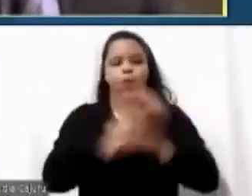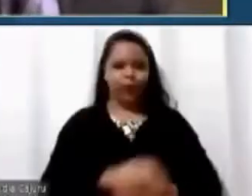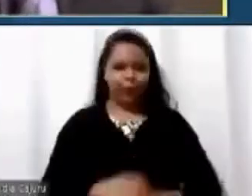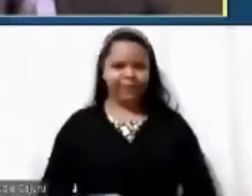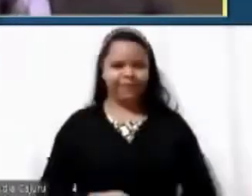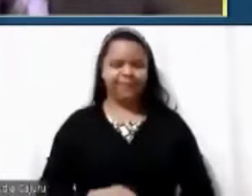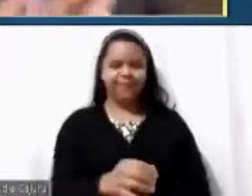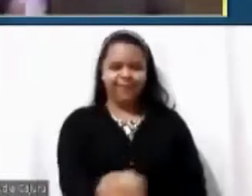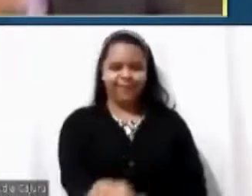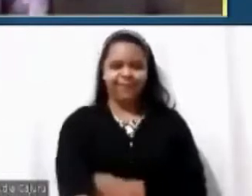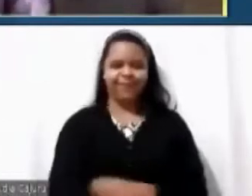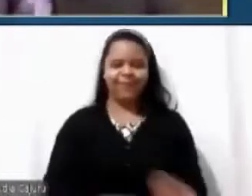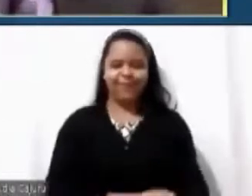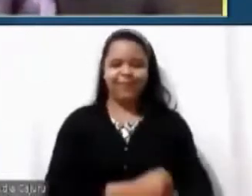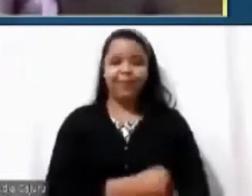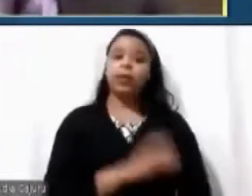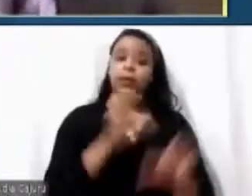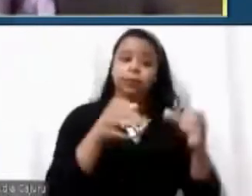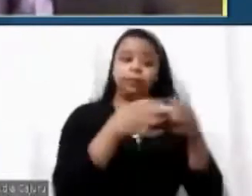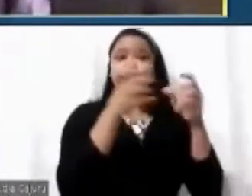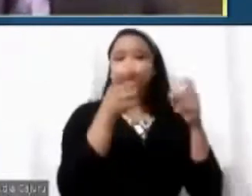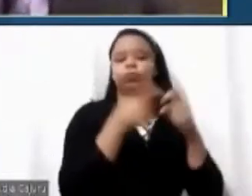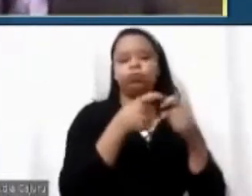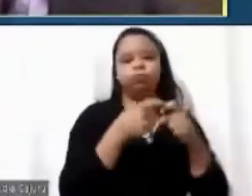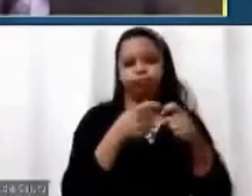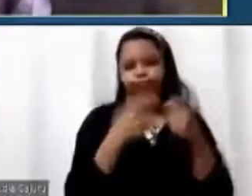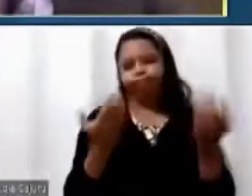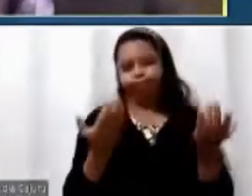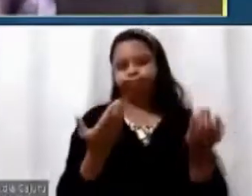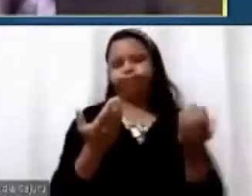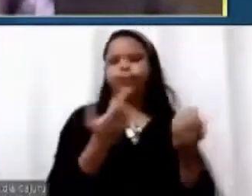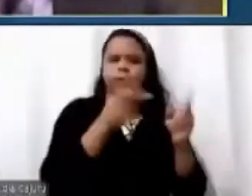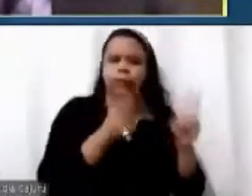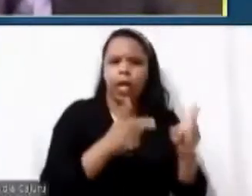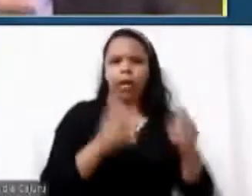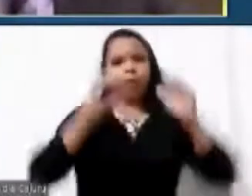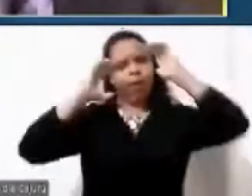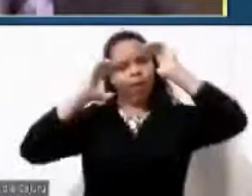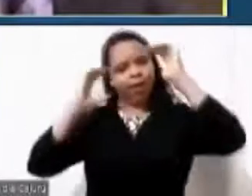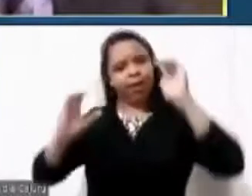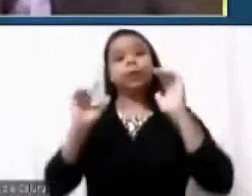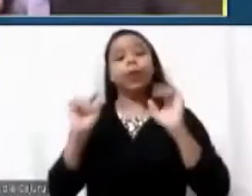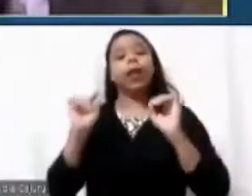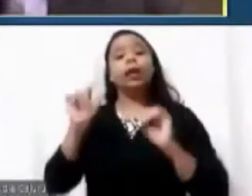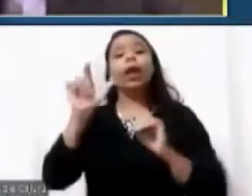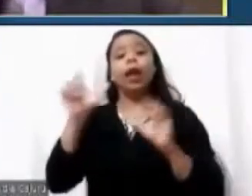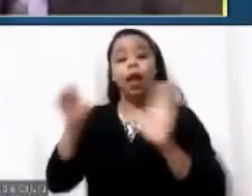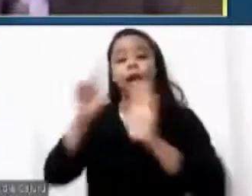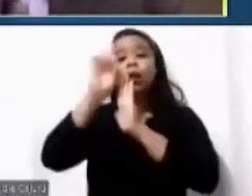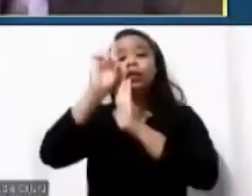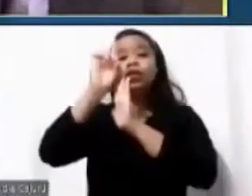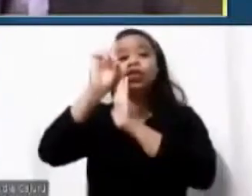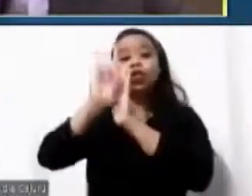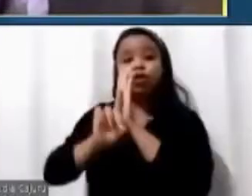de relacionar os direitos humanos do paciente, que é um termo que foi desenvolvido pela doutora Aline Albuquerque, Cohen, por